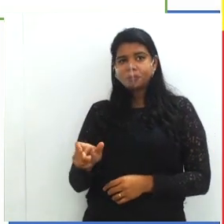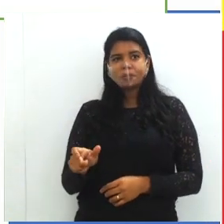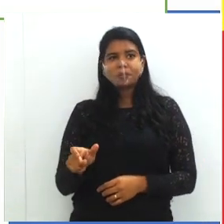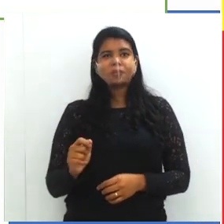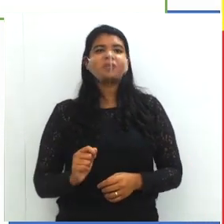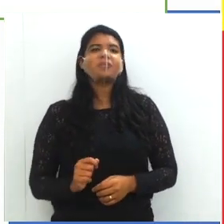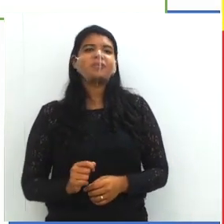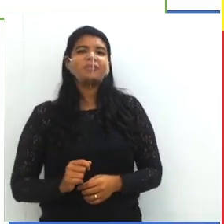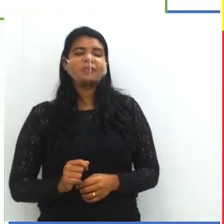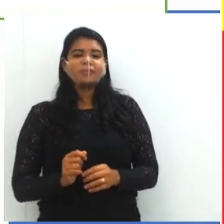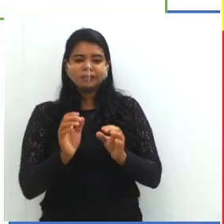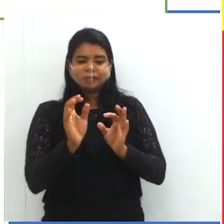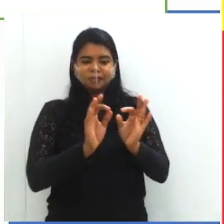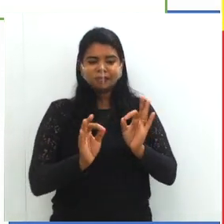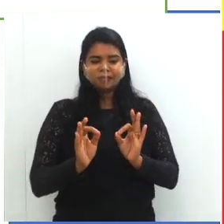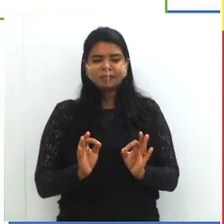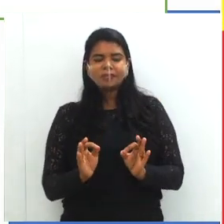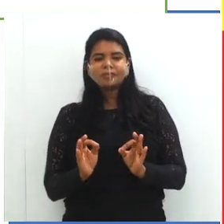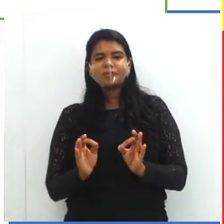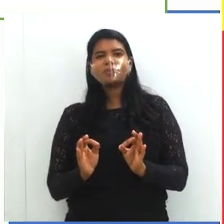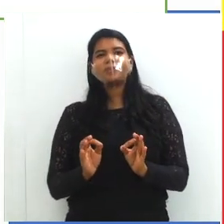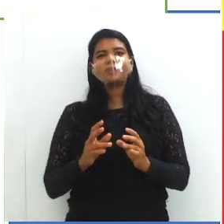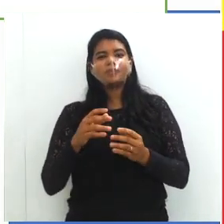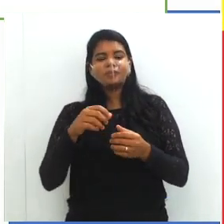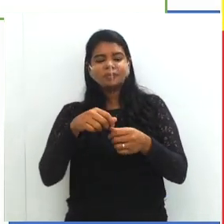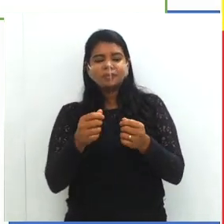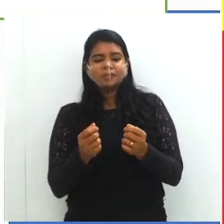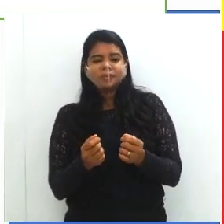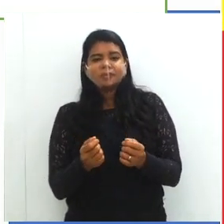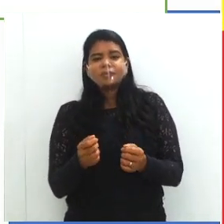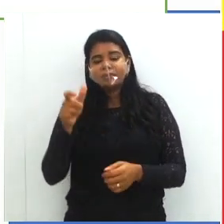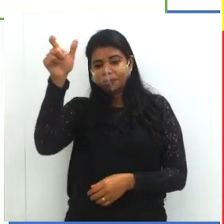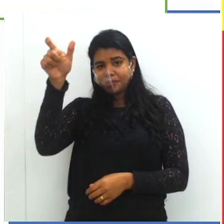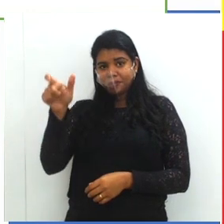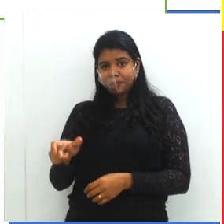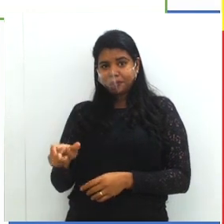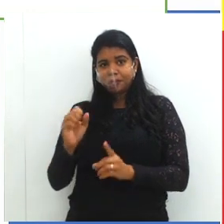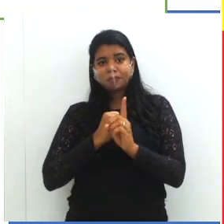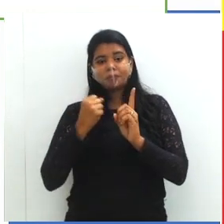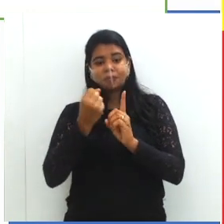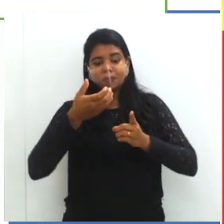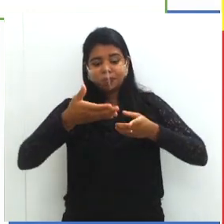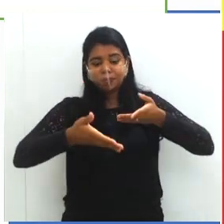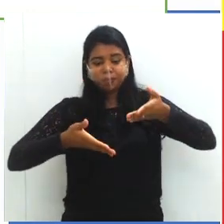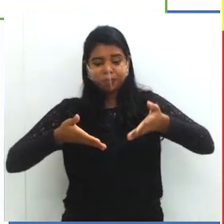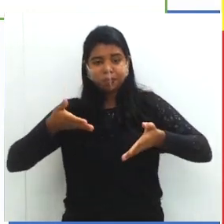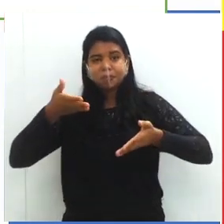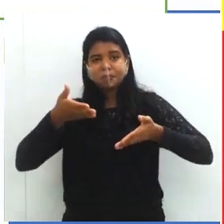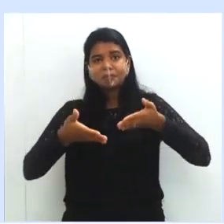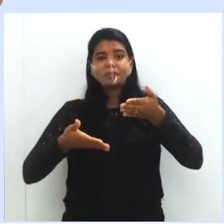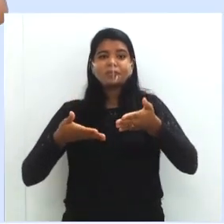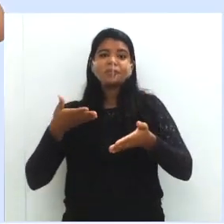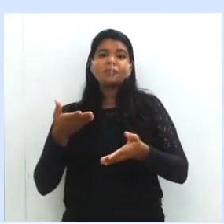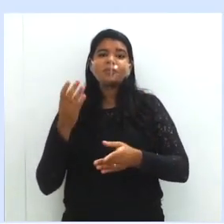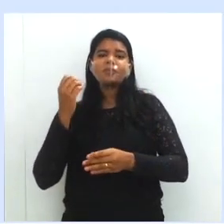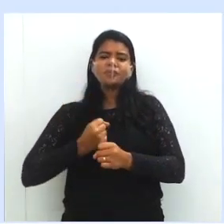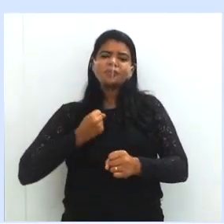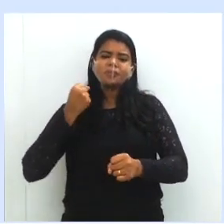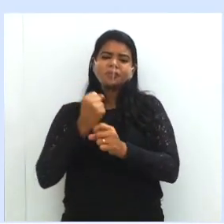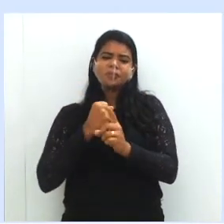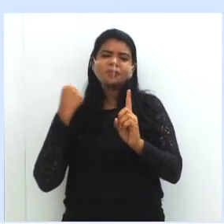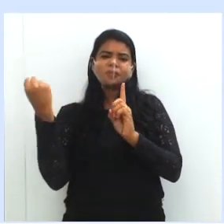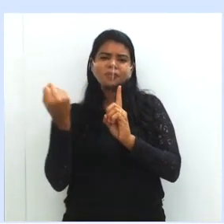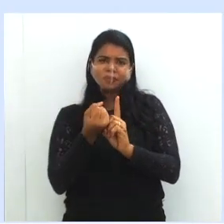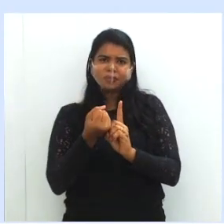um quebra-cabeça. Ele montando esse quebra-cabeça, que seria o cidadão participando dessa